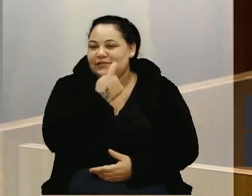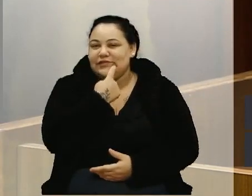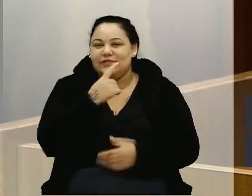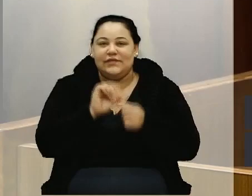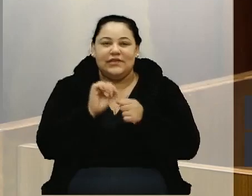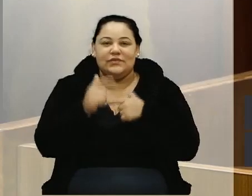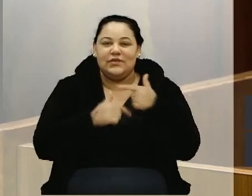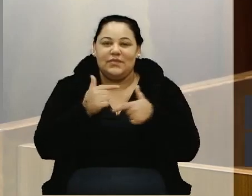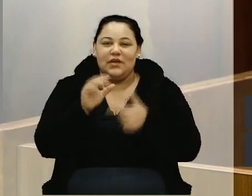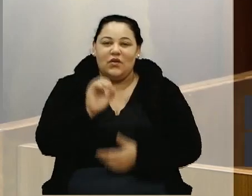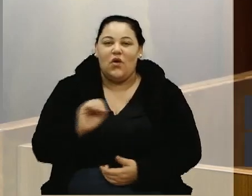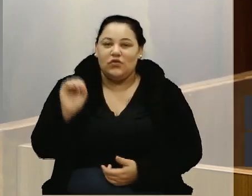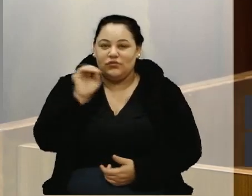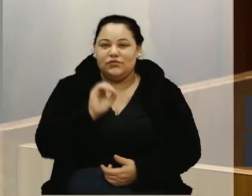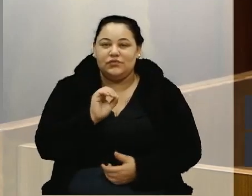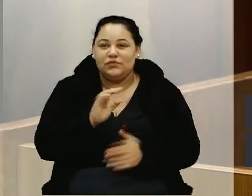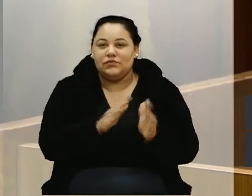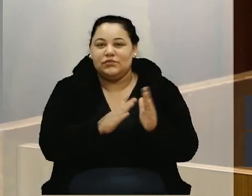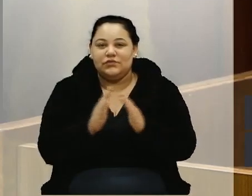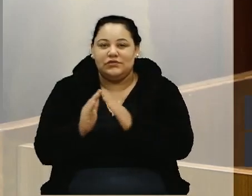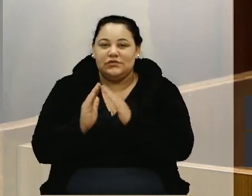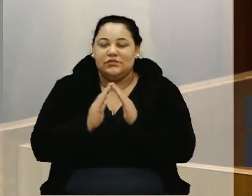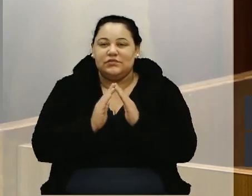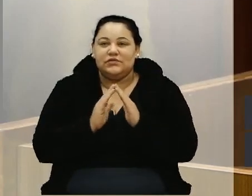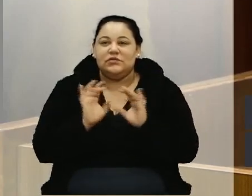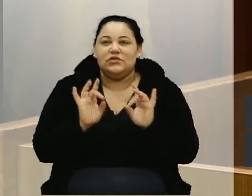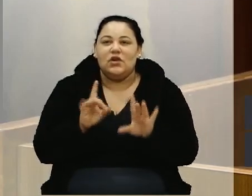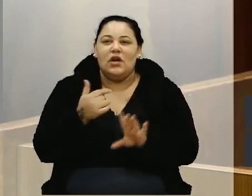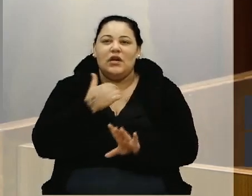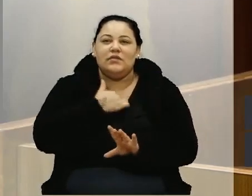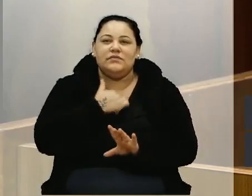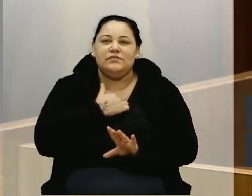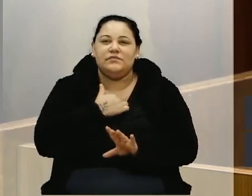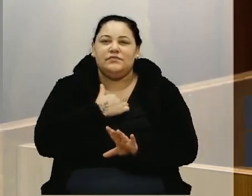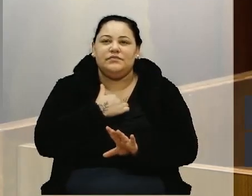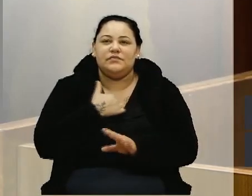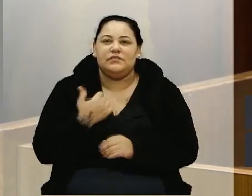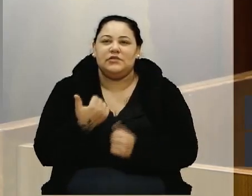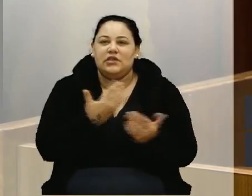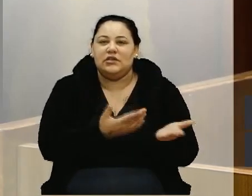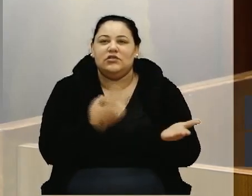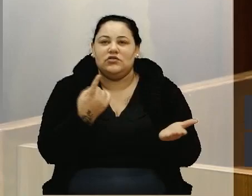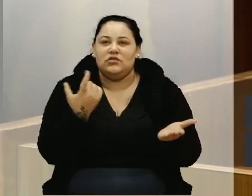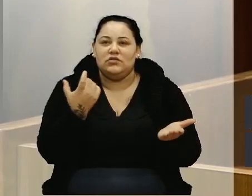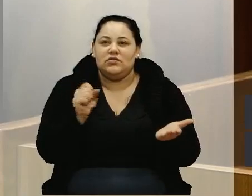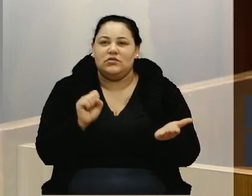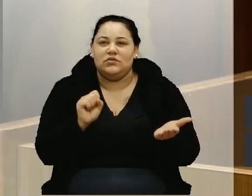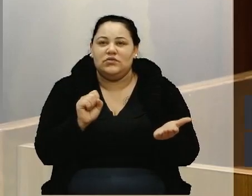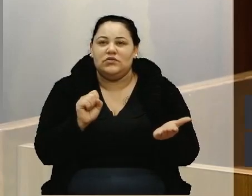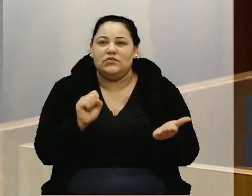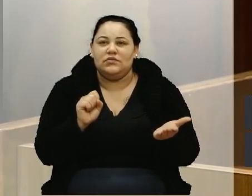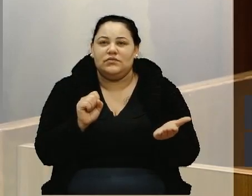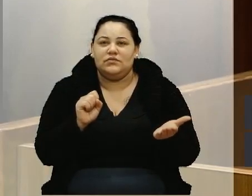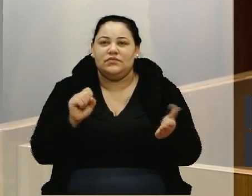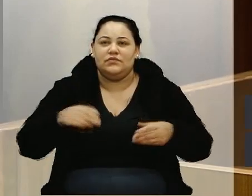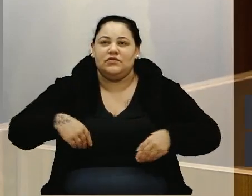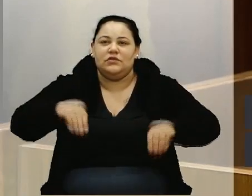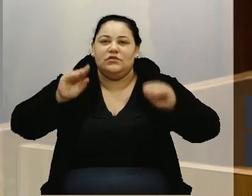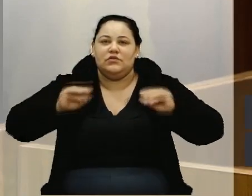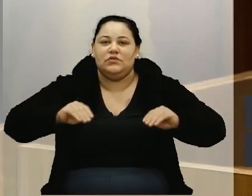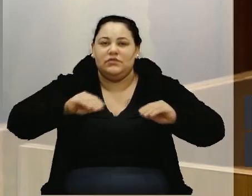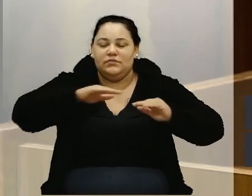moradores da região norte. Só eu levei 18 lonas para a região norte para cobrir as casas com essa